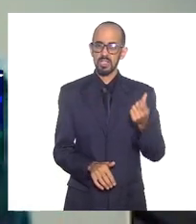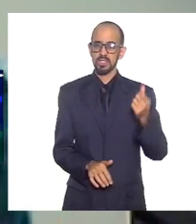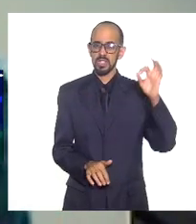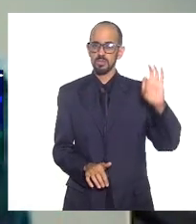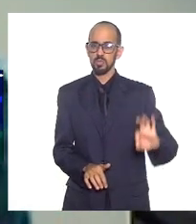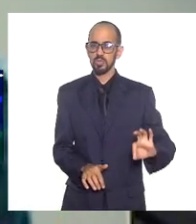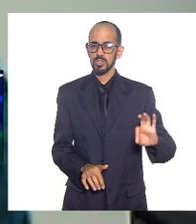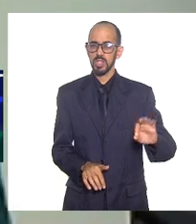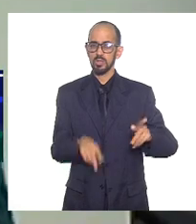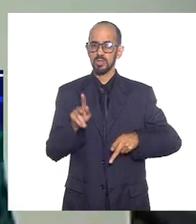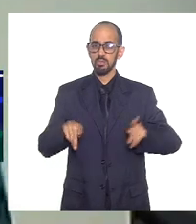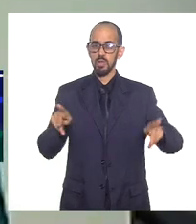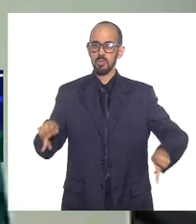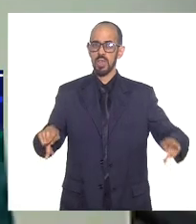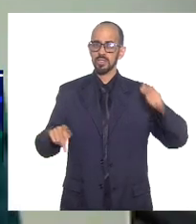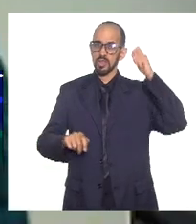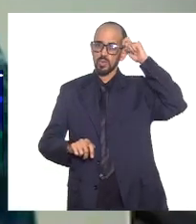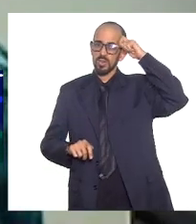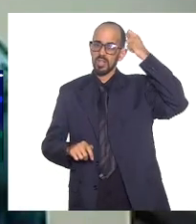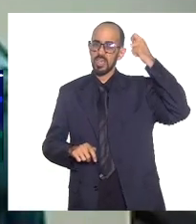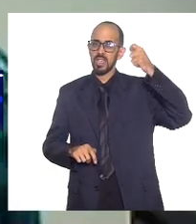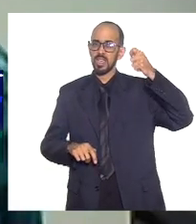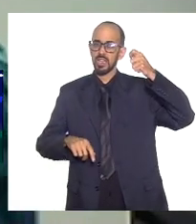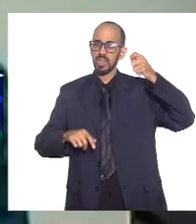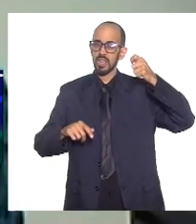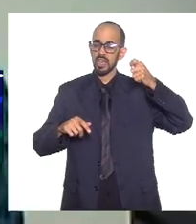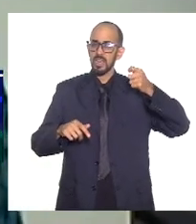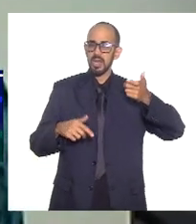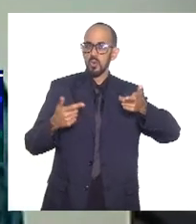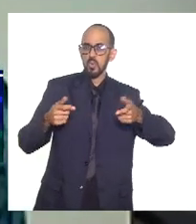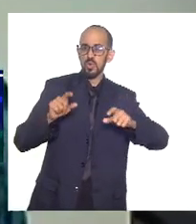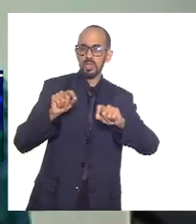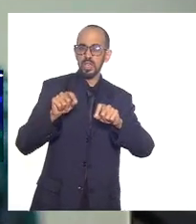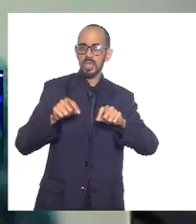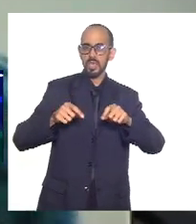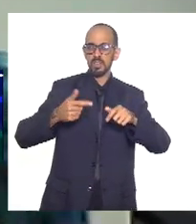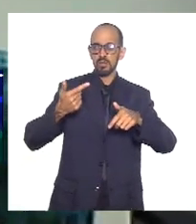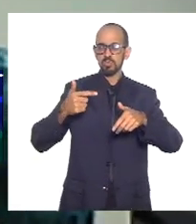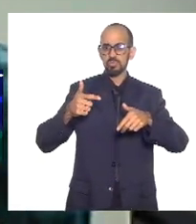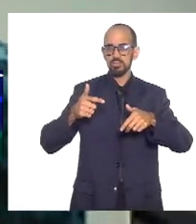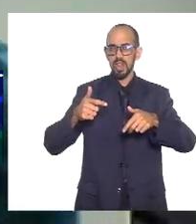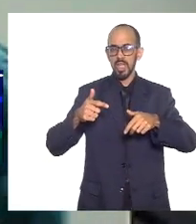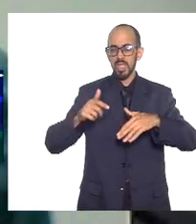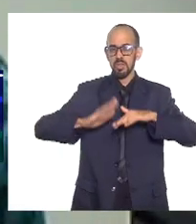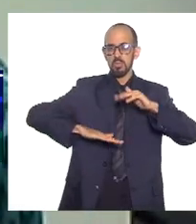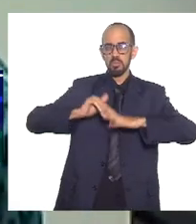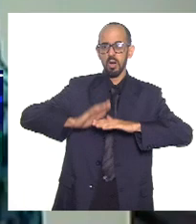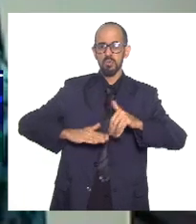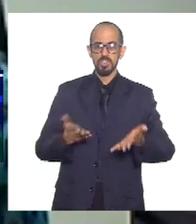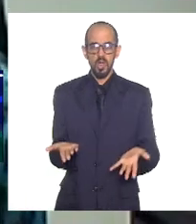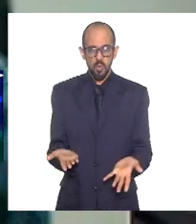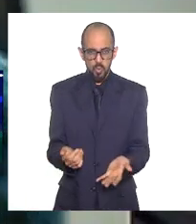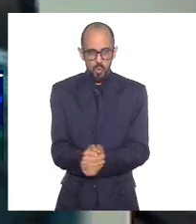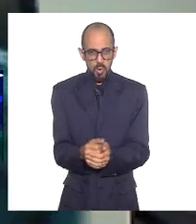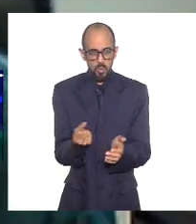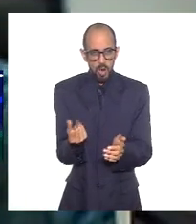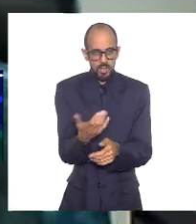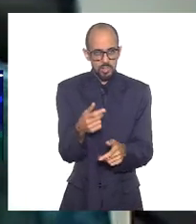66% da população negra está sendo subutilizada. Então, quando se fala aqui do número